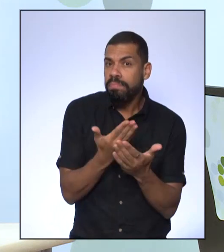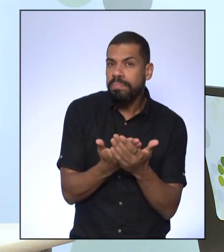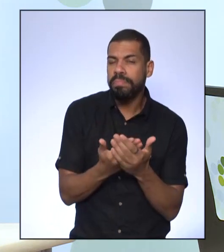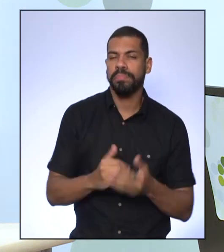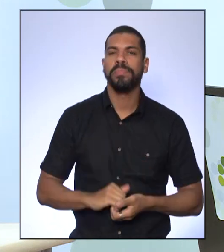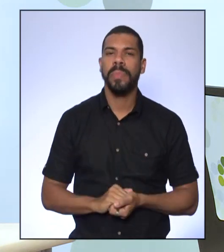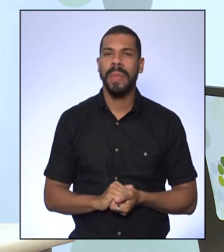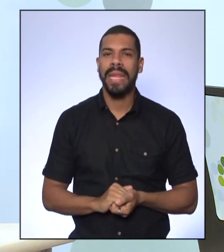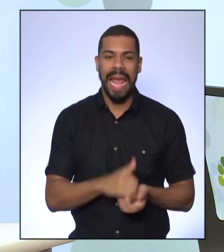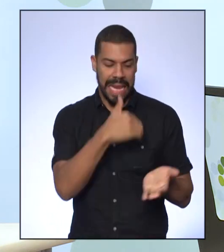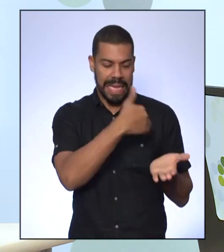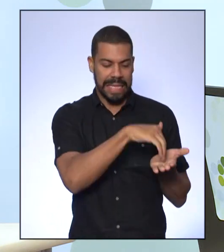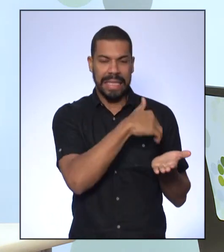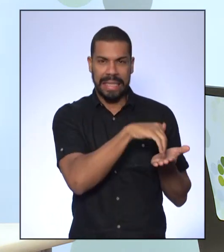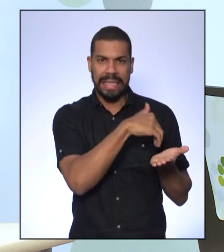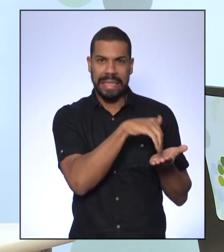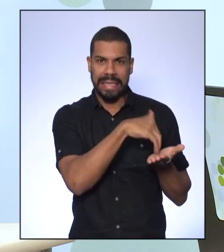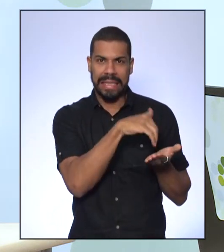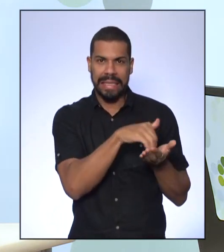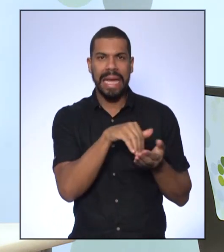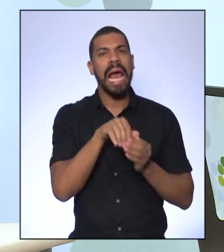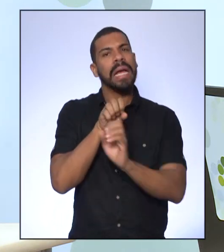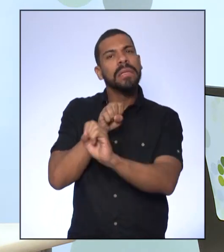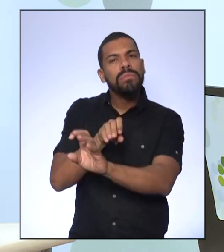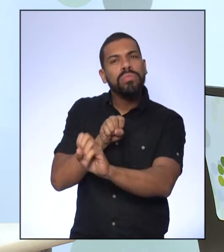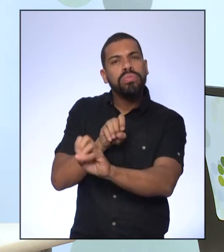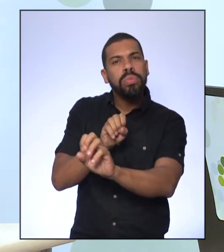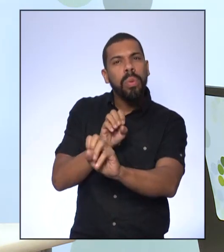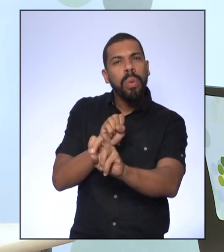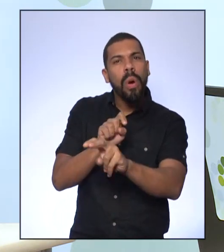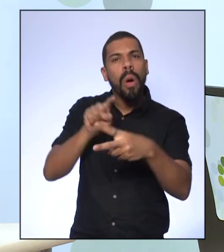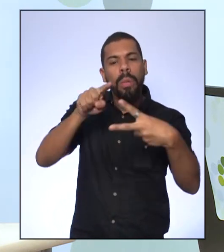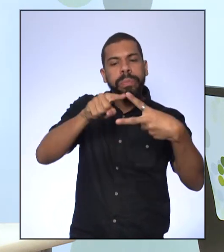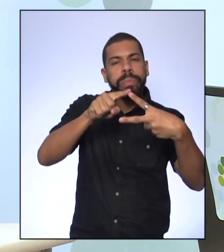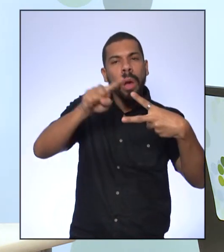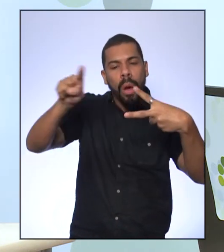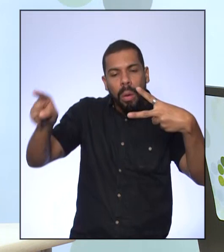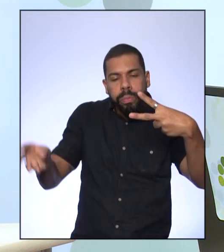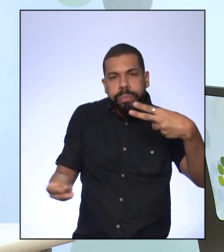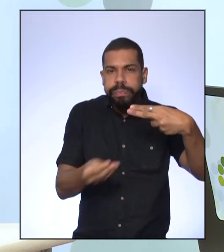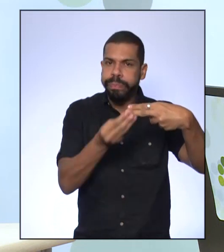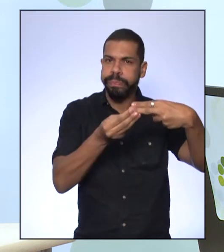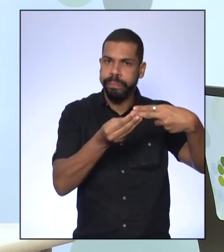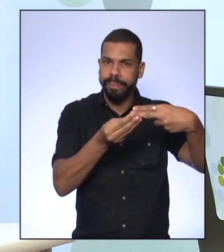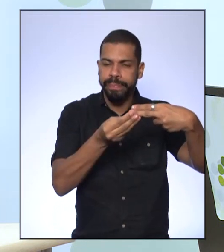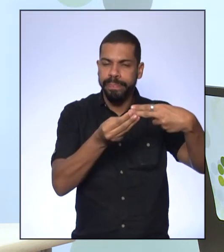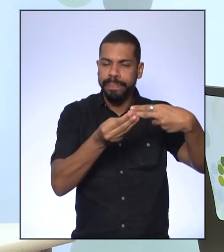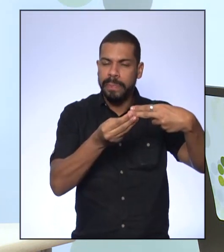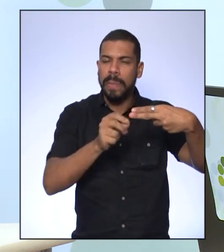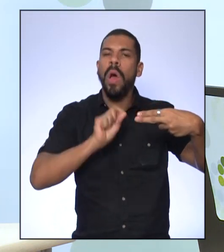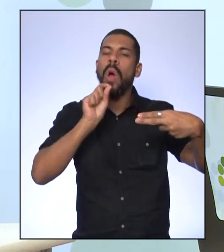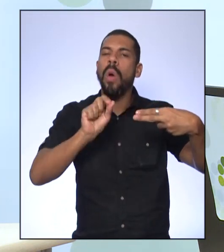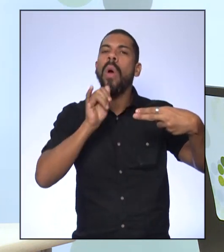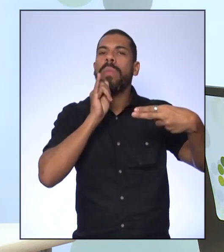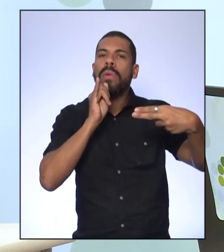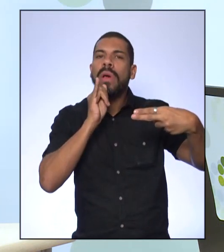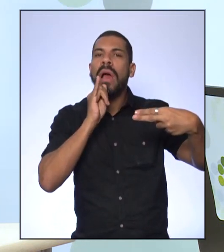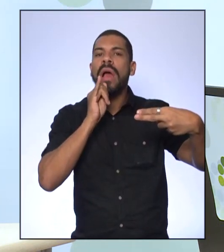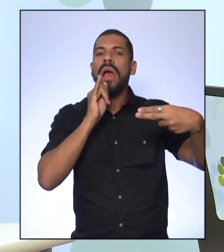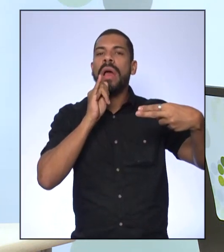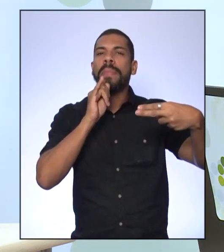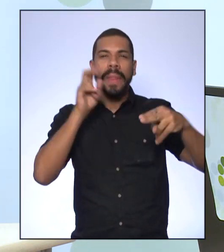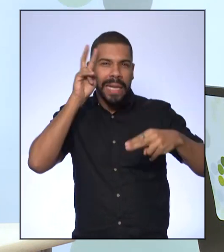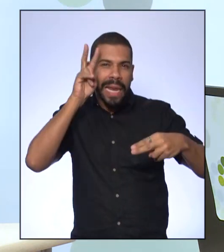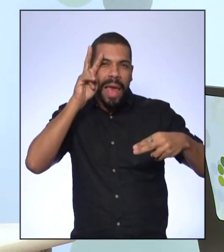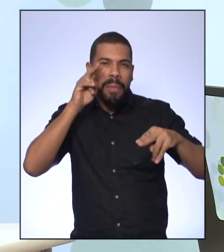na Secretaria de Educação, a gente coloca uma outra componente nessa fórmula, né? Então, a gente pega aquela fórmula lá,